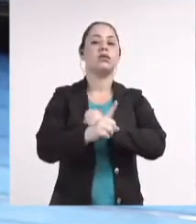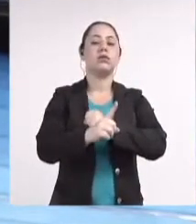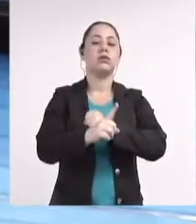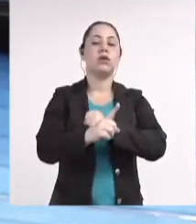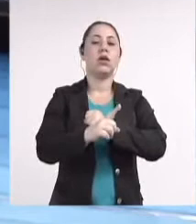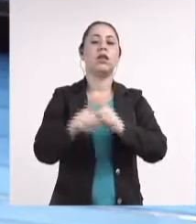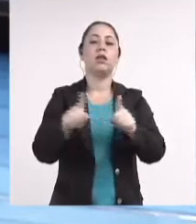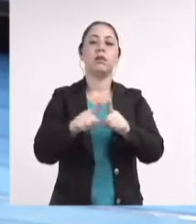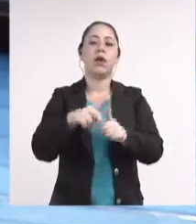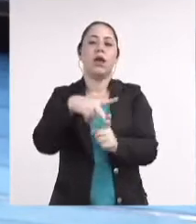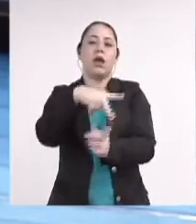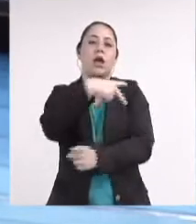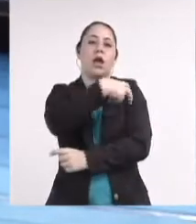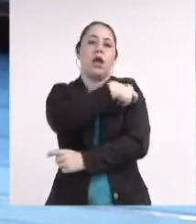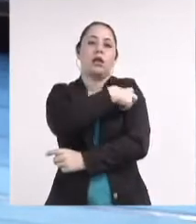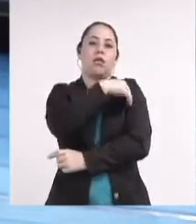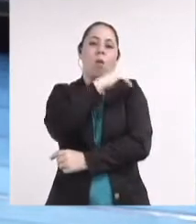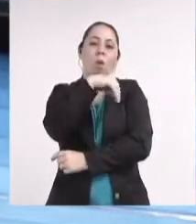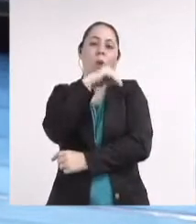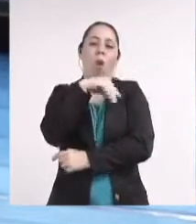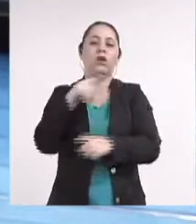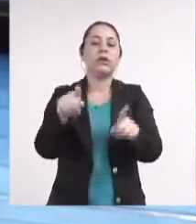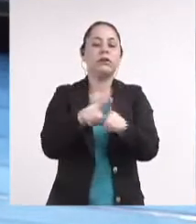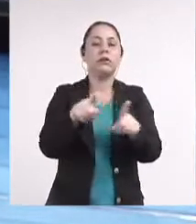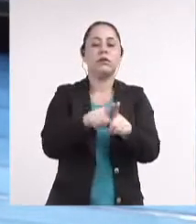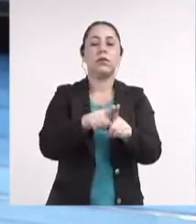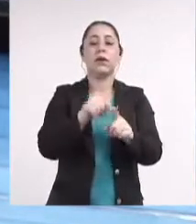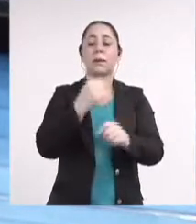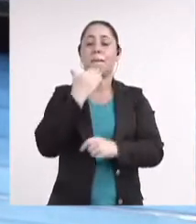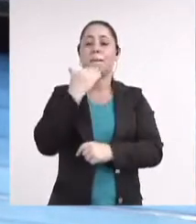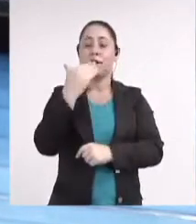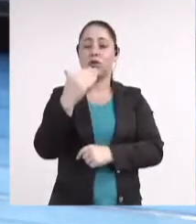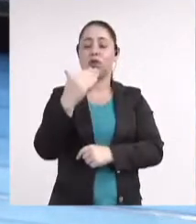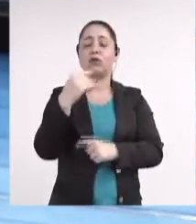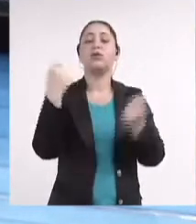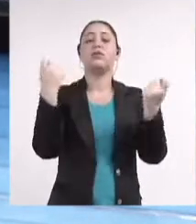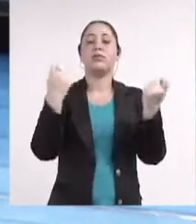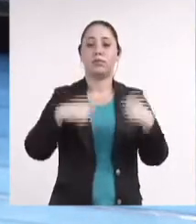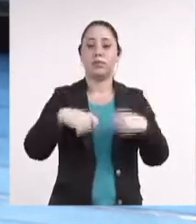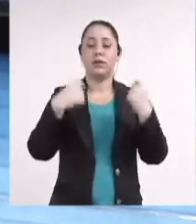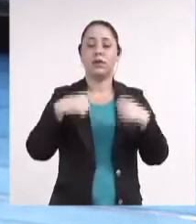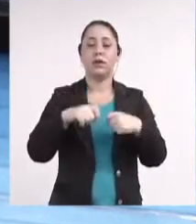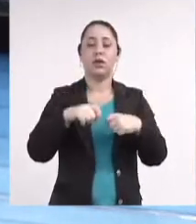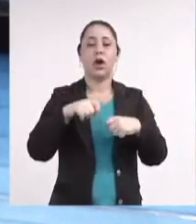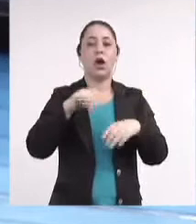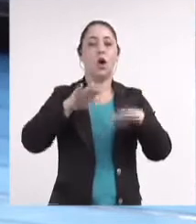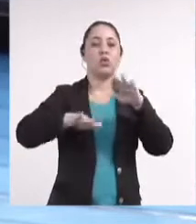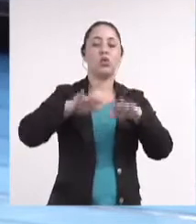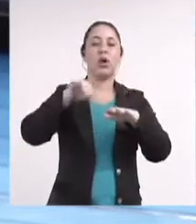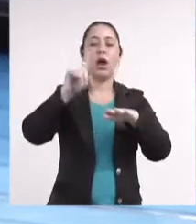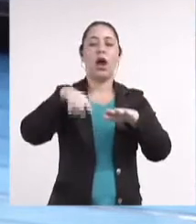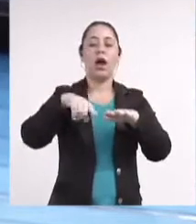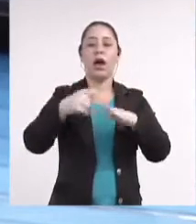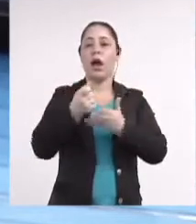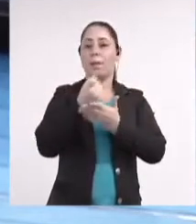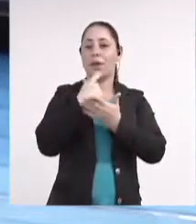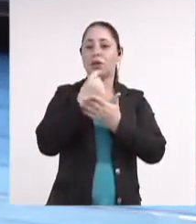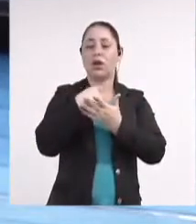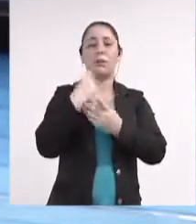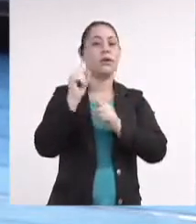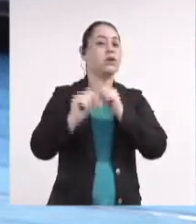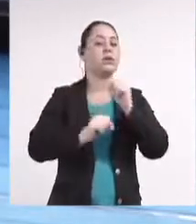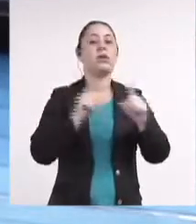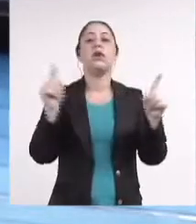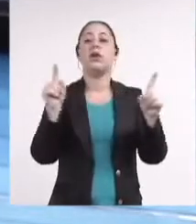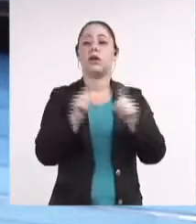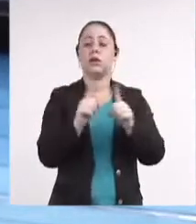analgesia também deverá ser atendida se solicitado, no caso a adoção aí de algum tipo de medicamento, né, para